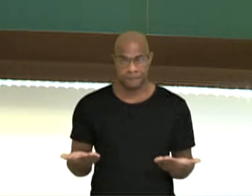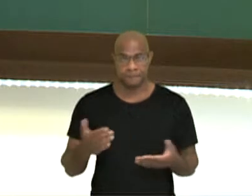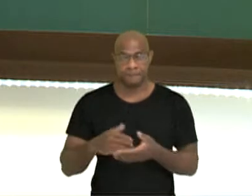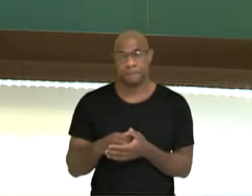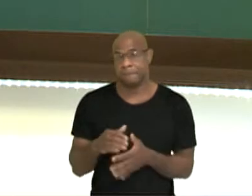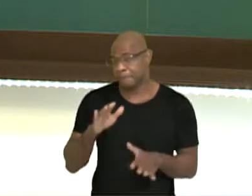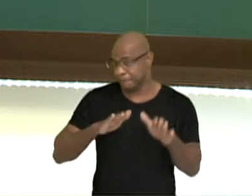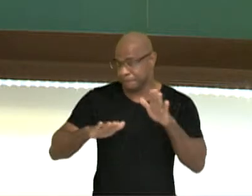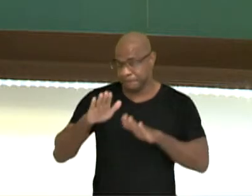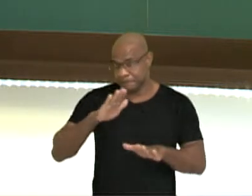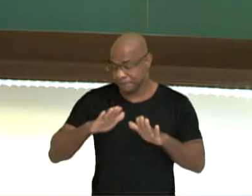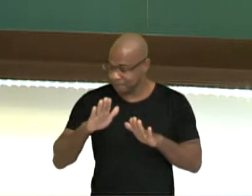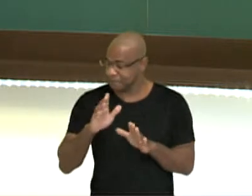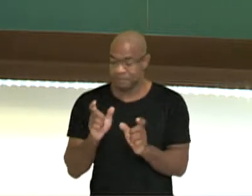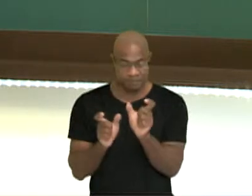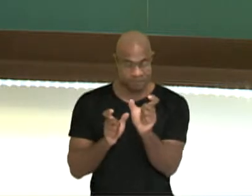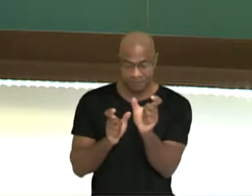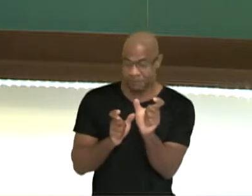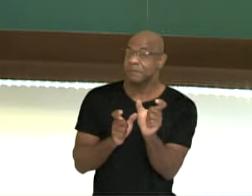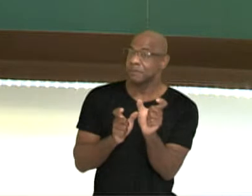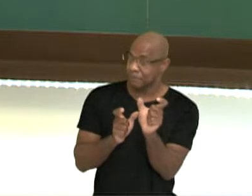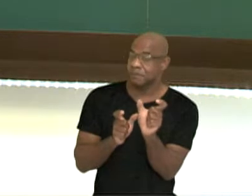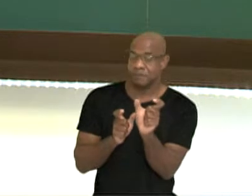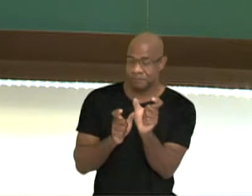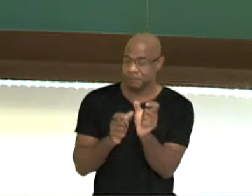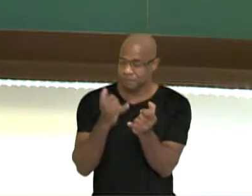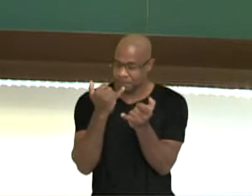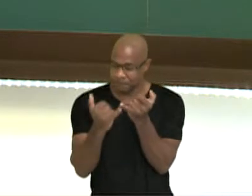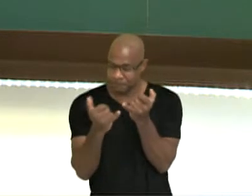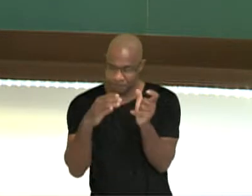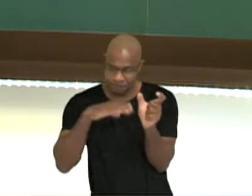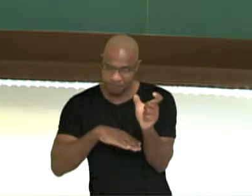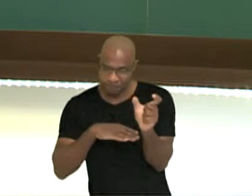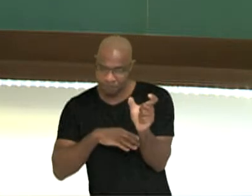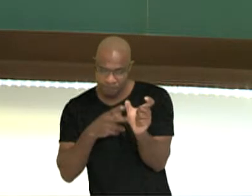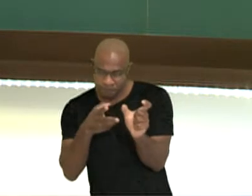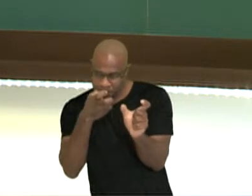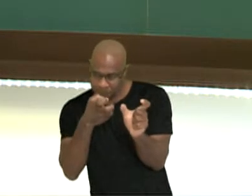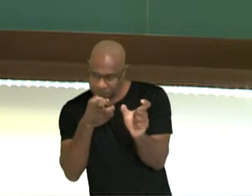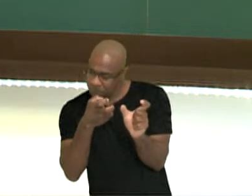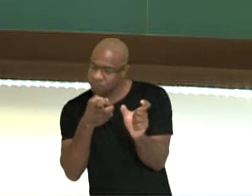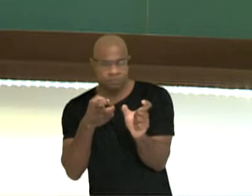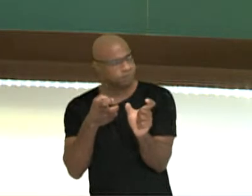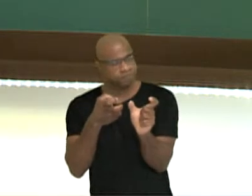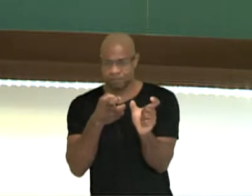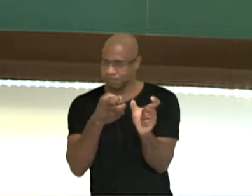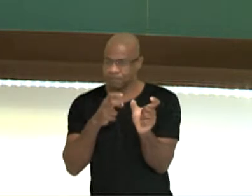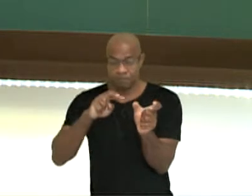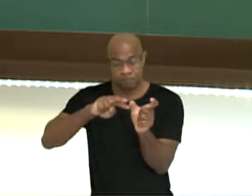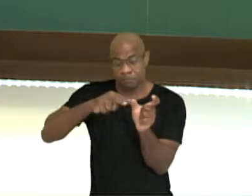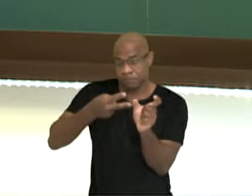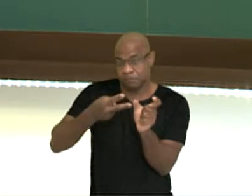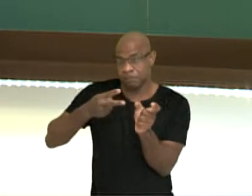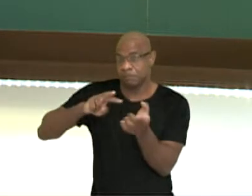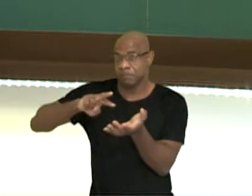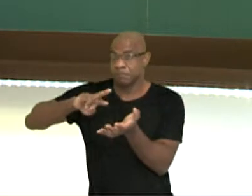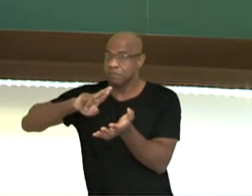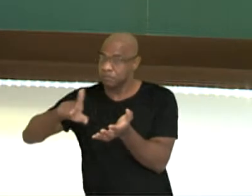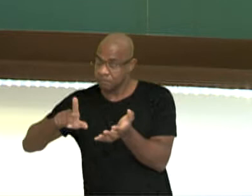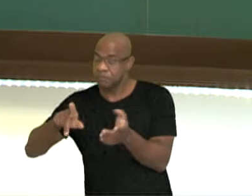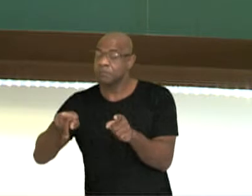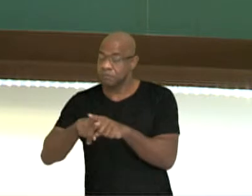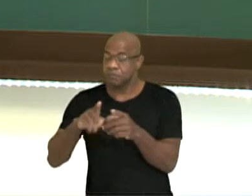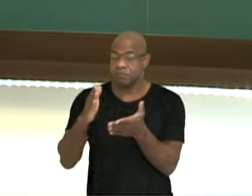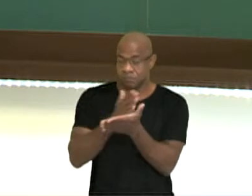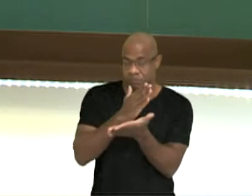cuidado com os falsos cognatos. Tem algumas palavras que quando eu olho eu já consigo ver a tradução em português, mas